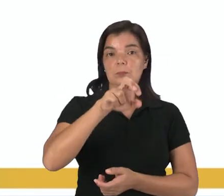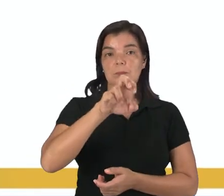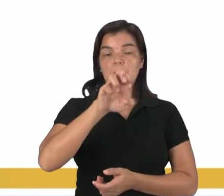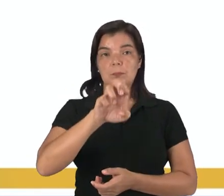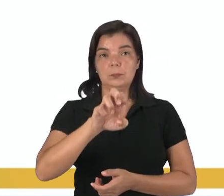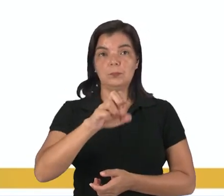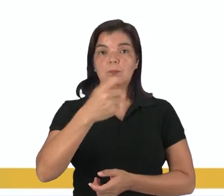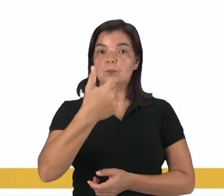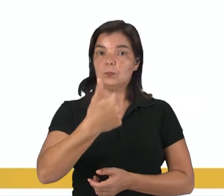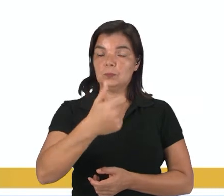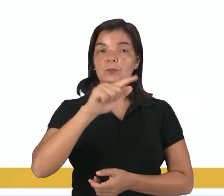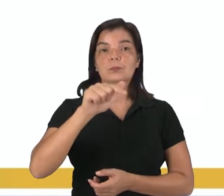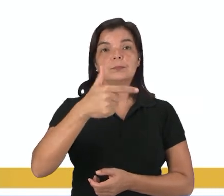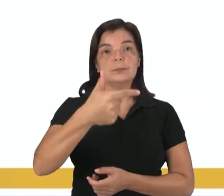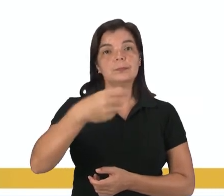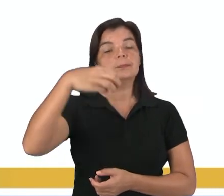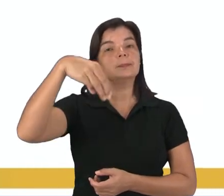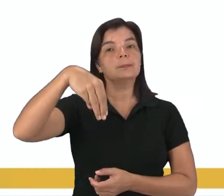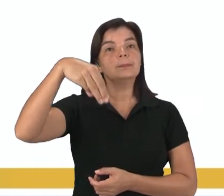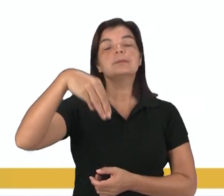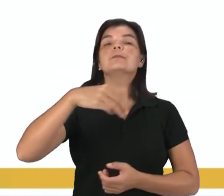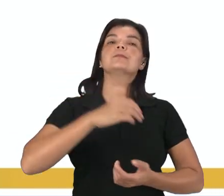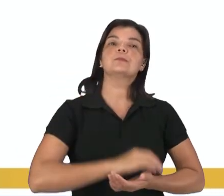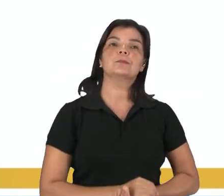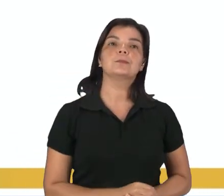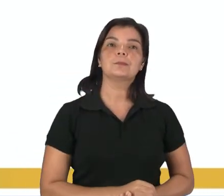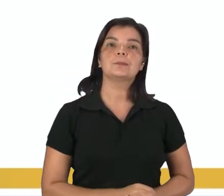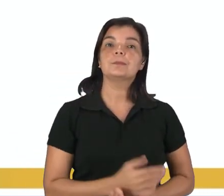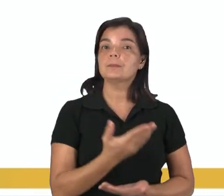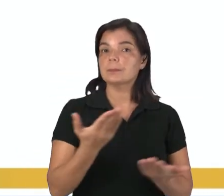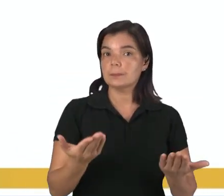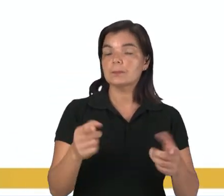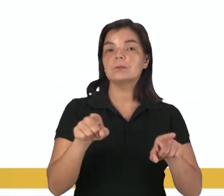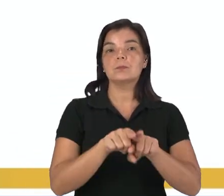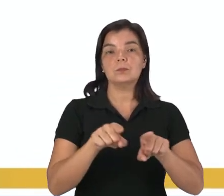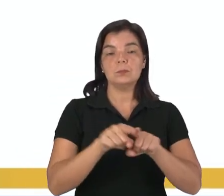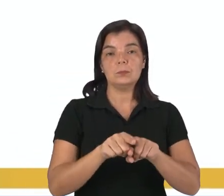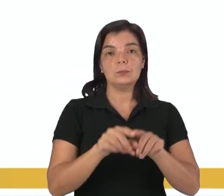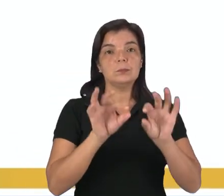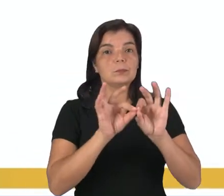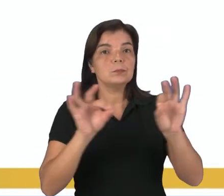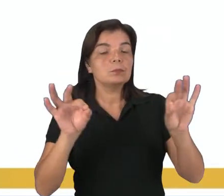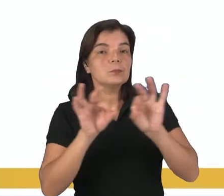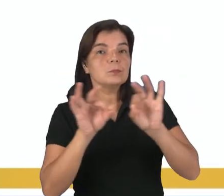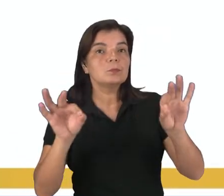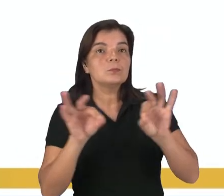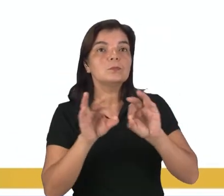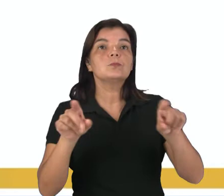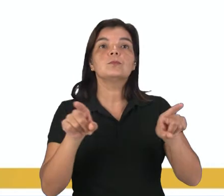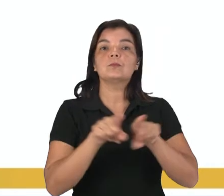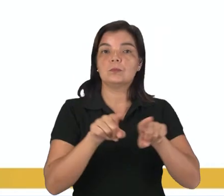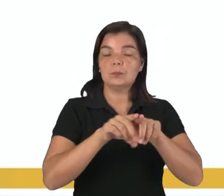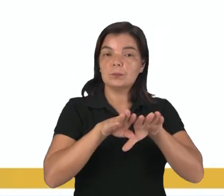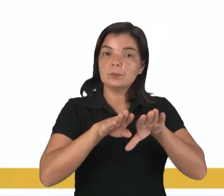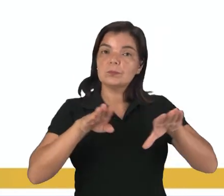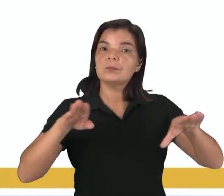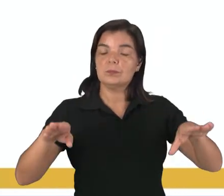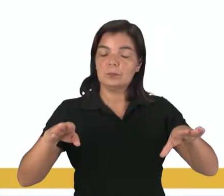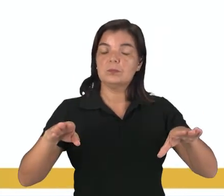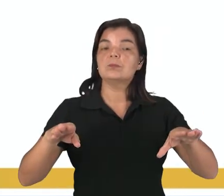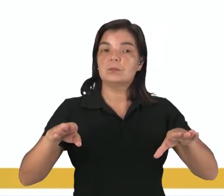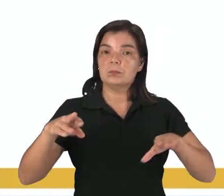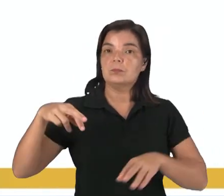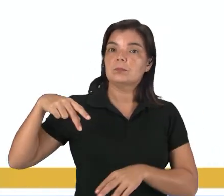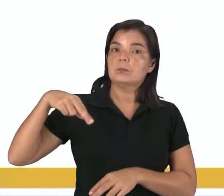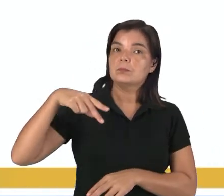a 251,2 metros Então esse vai ser o comprimento aí né dessa